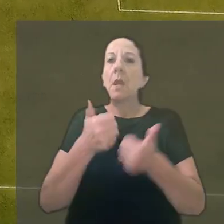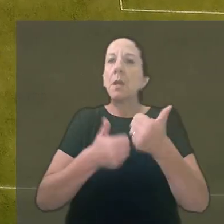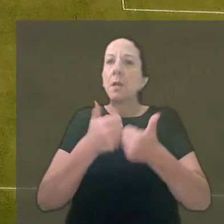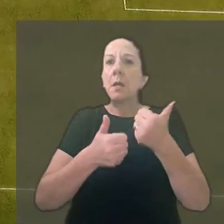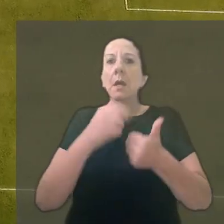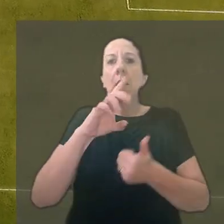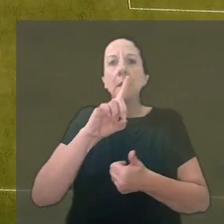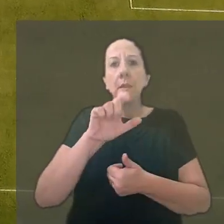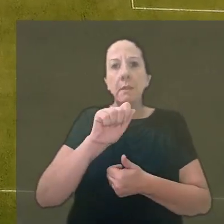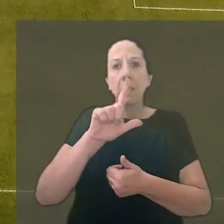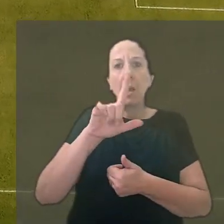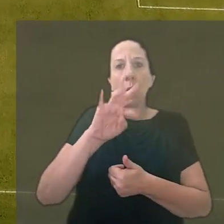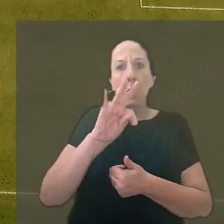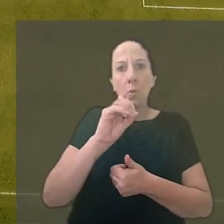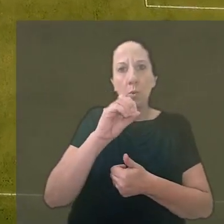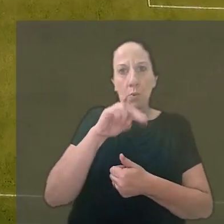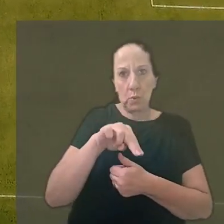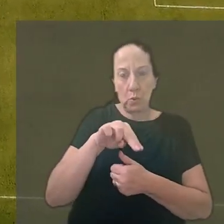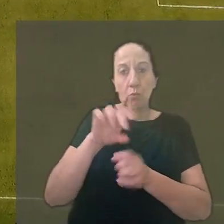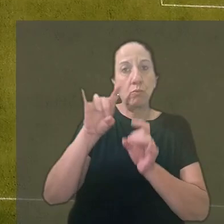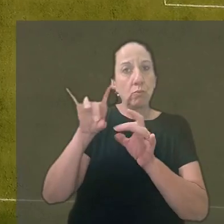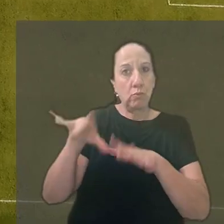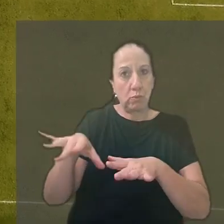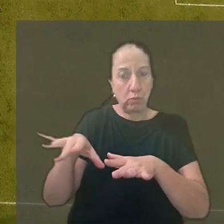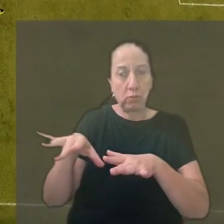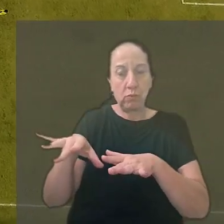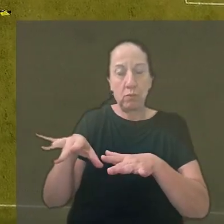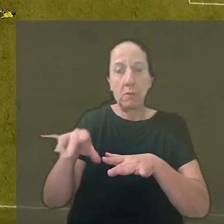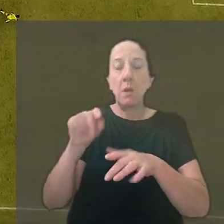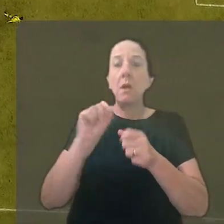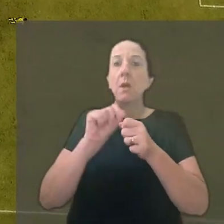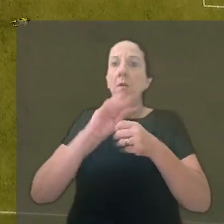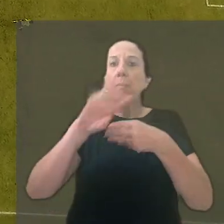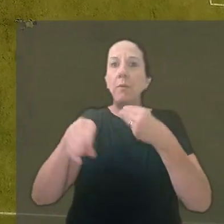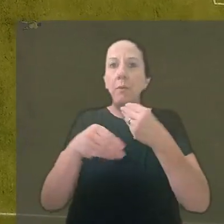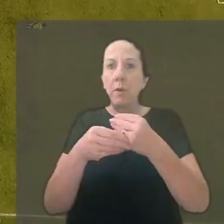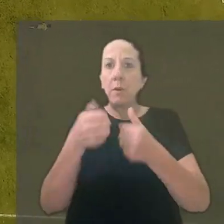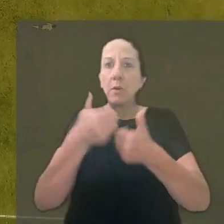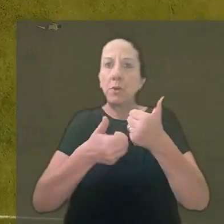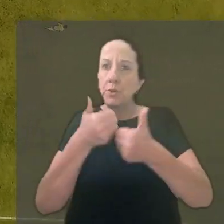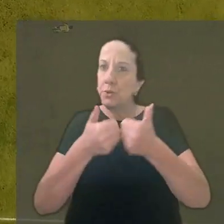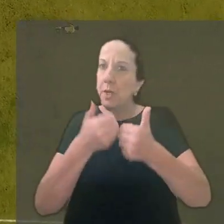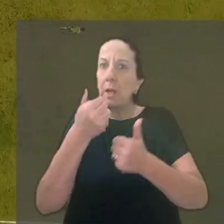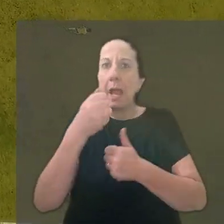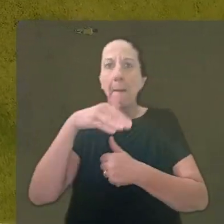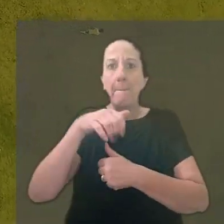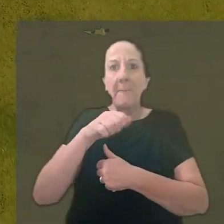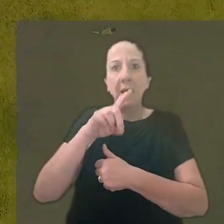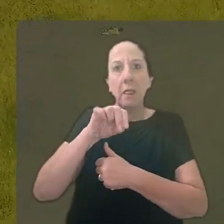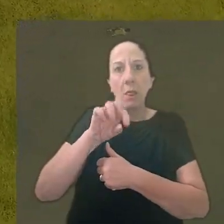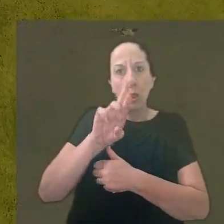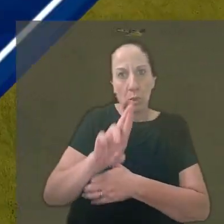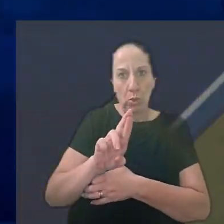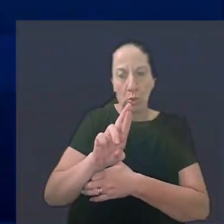Zagueiro Dalton Moreira Neto consegue afastar demissão por justa causa aplicada por ter jogado em campeonato